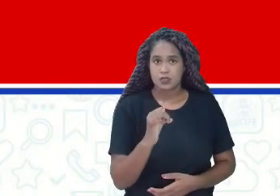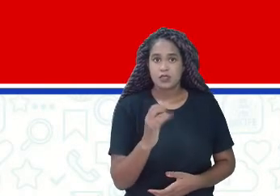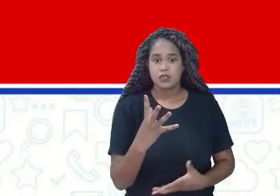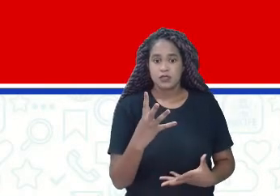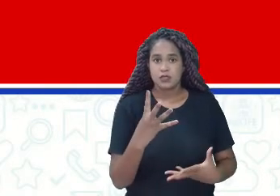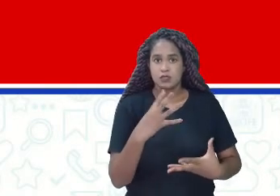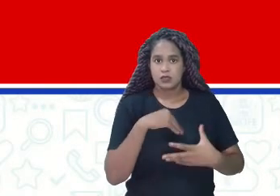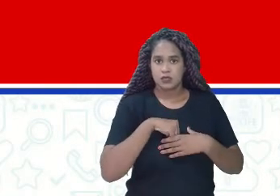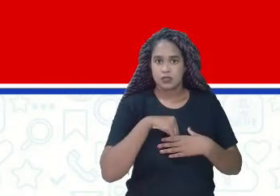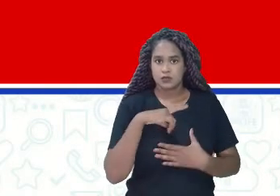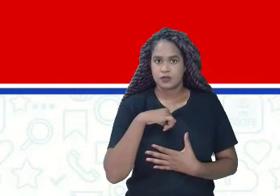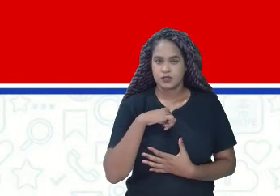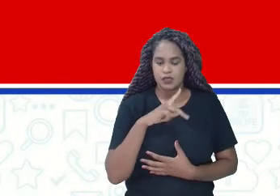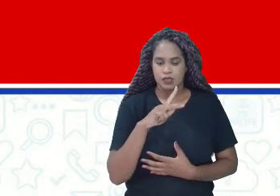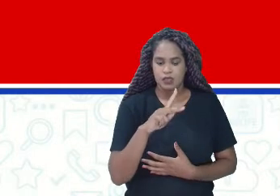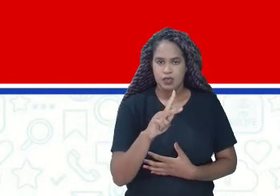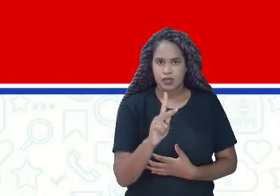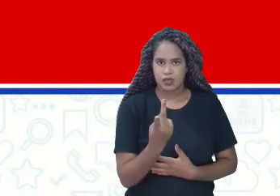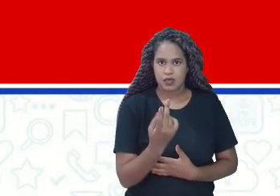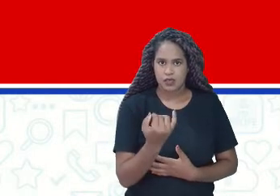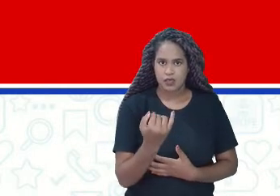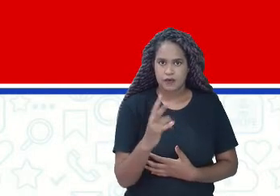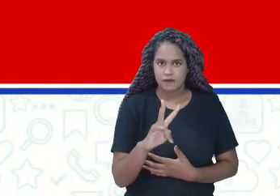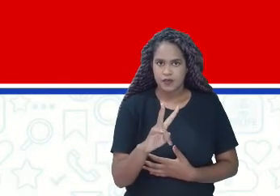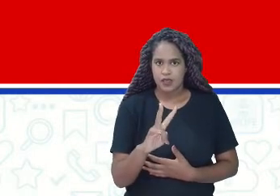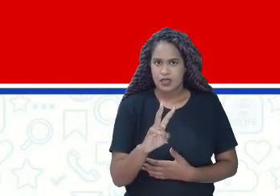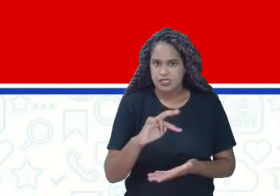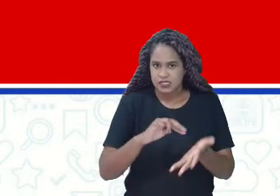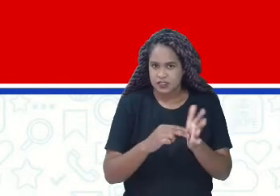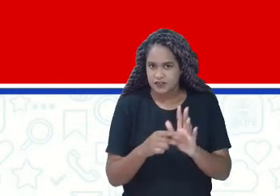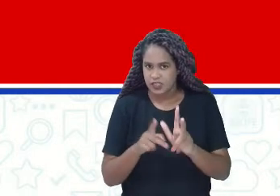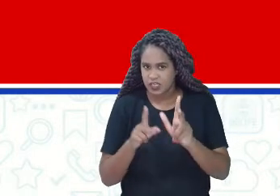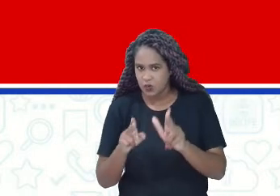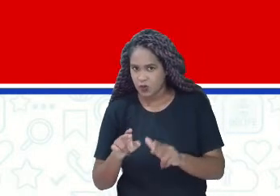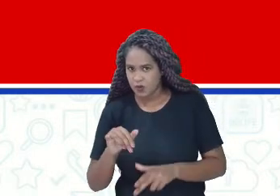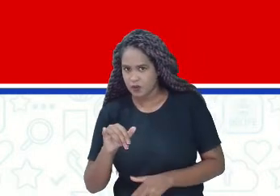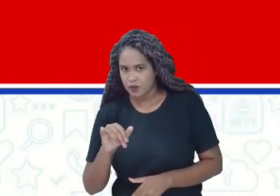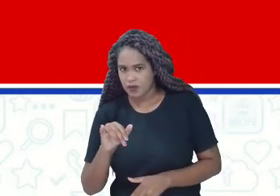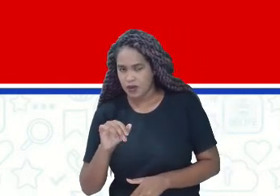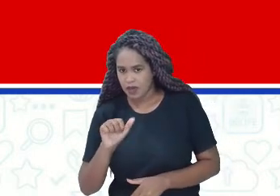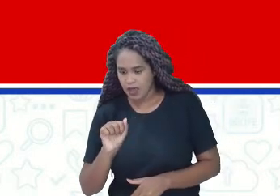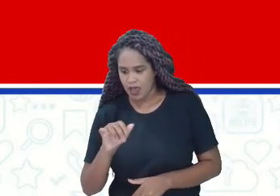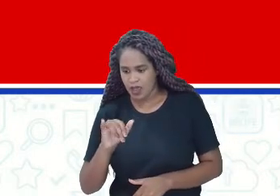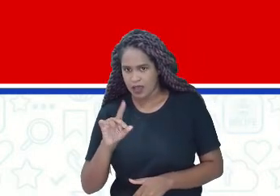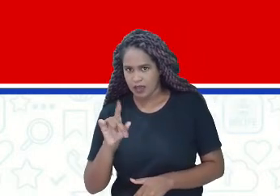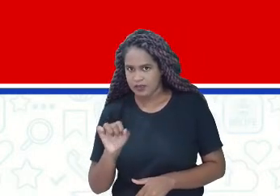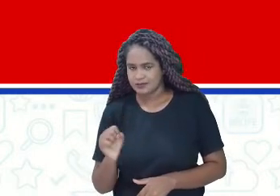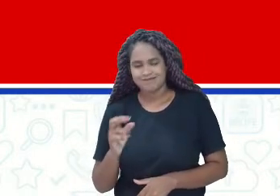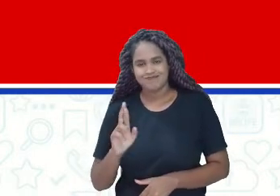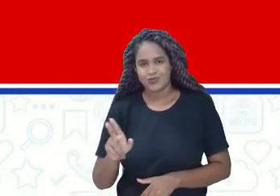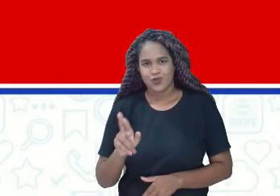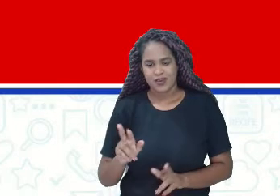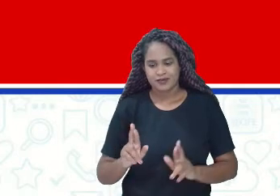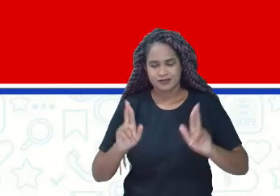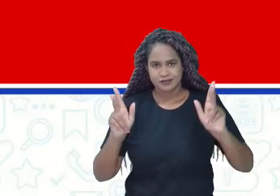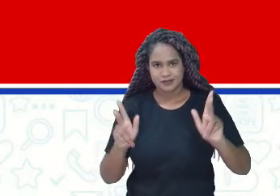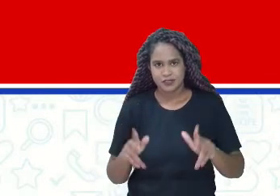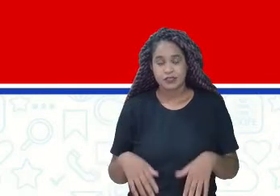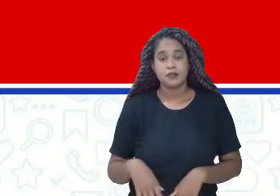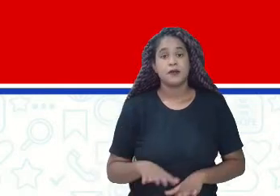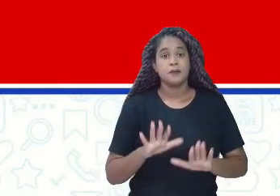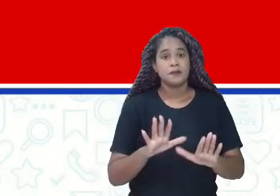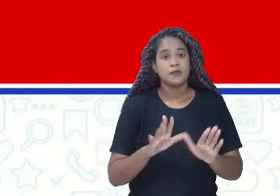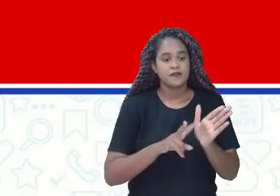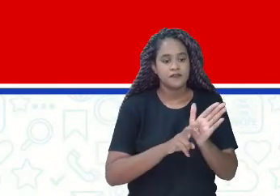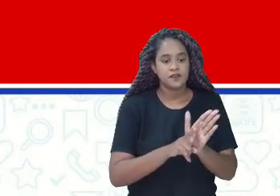mesma coisa que ter AIDS. E o vírus causador da síndrome é transmitido principalmente por meio de relação